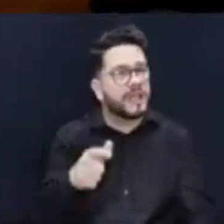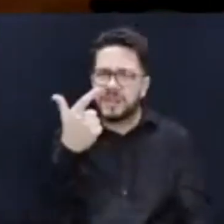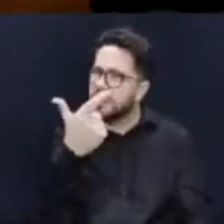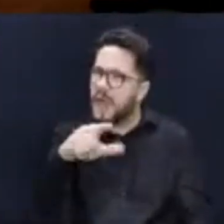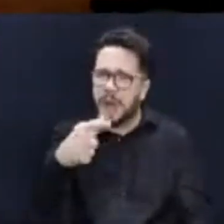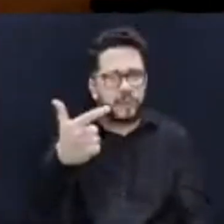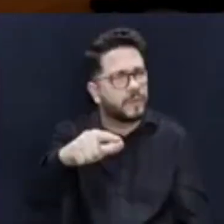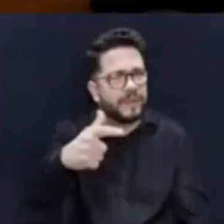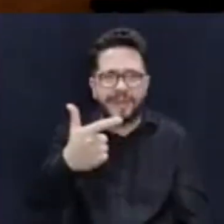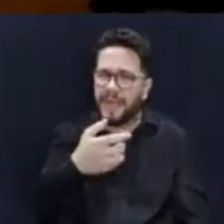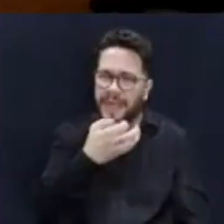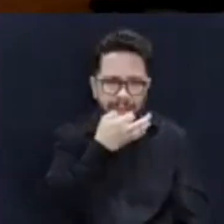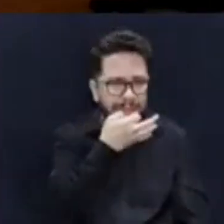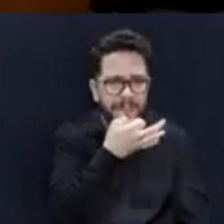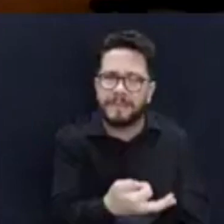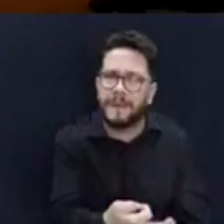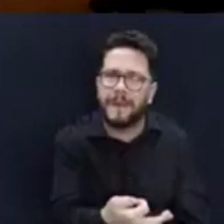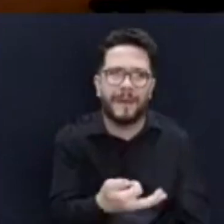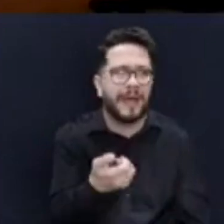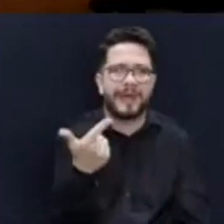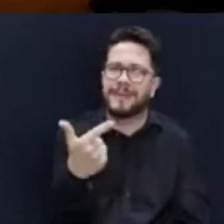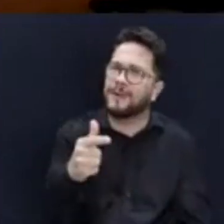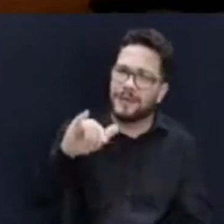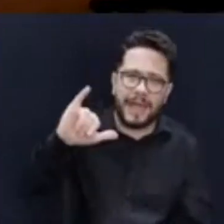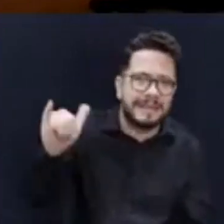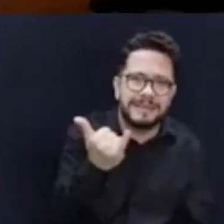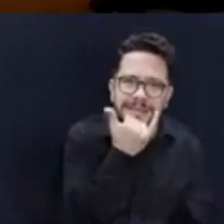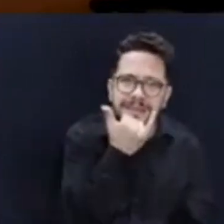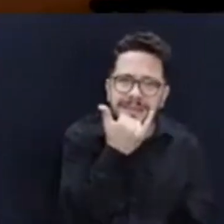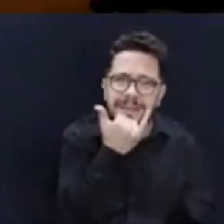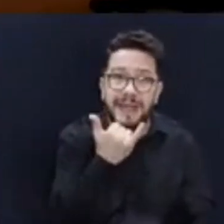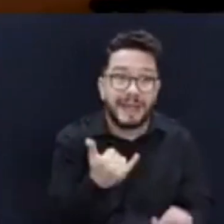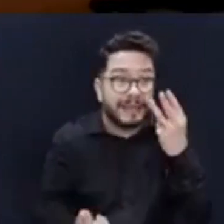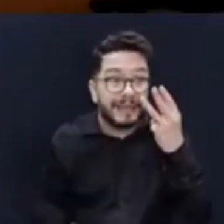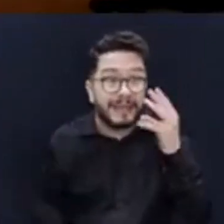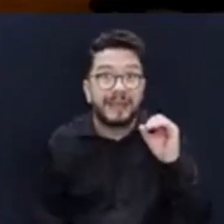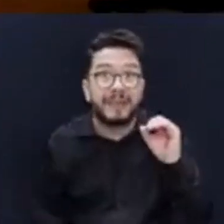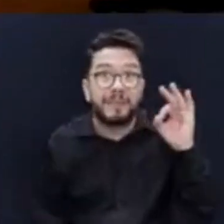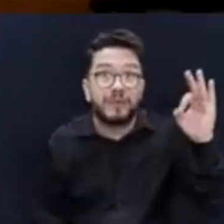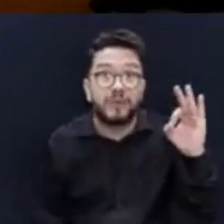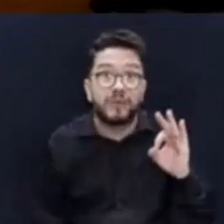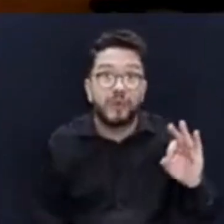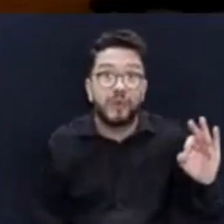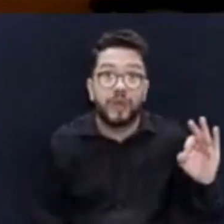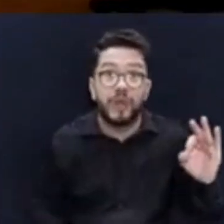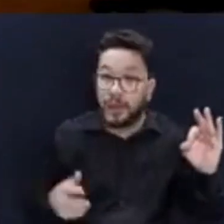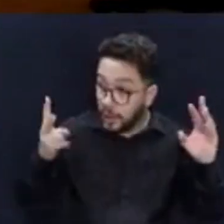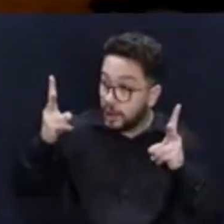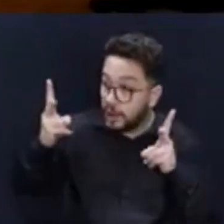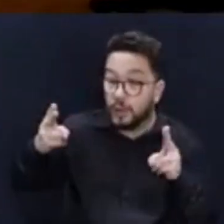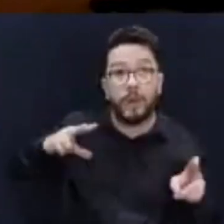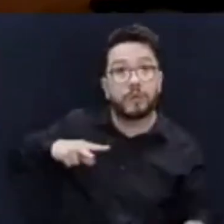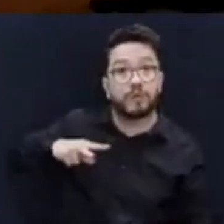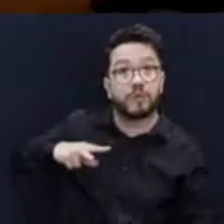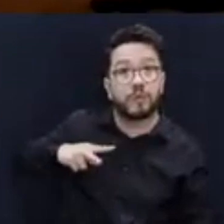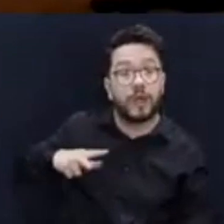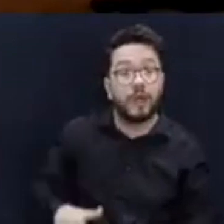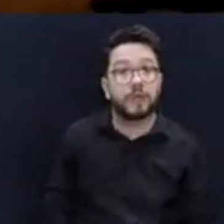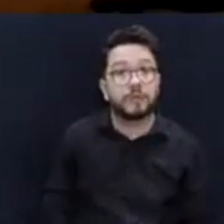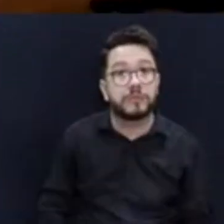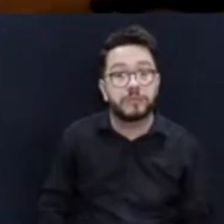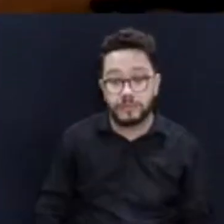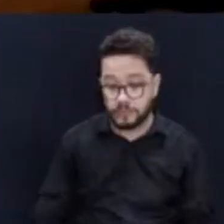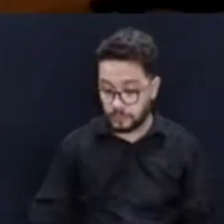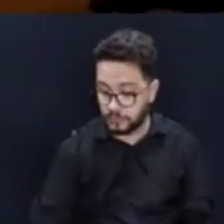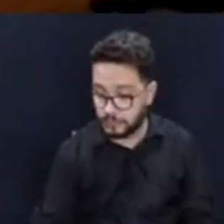prefeitura não possa retomar as aulas com trinta por cento Como faz a rede privada de ensino como nós vamos